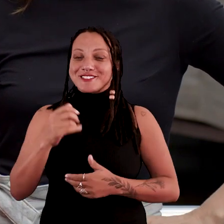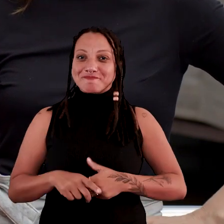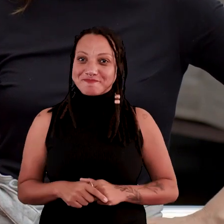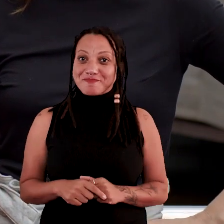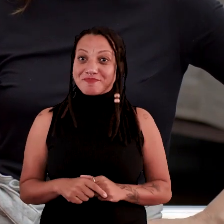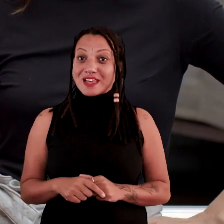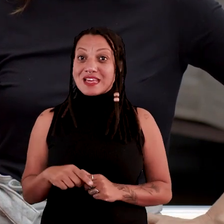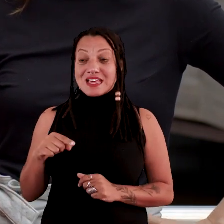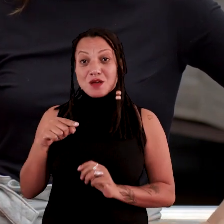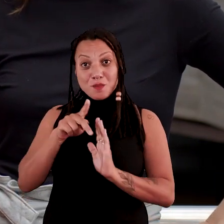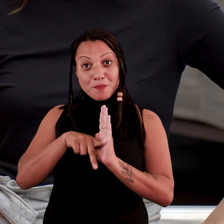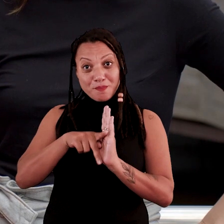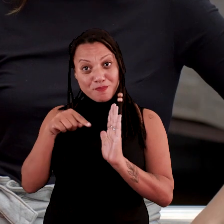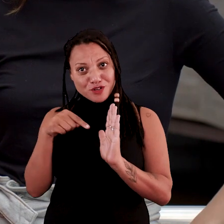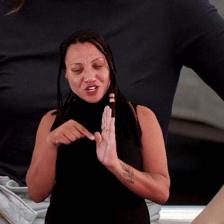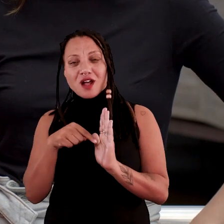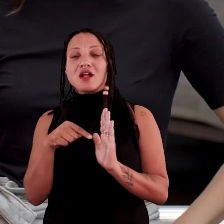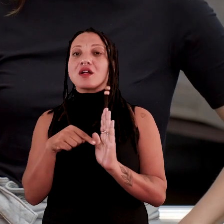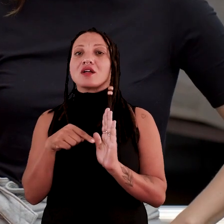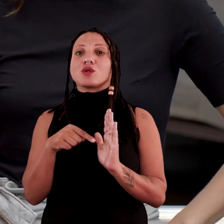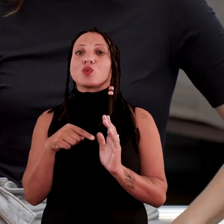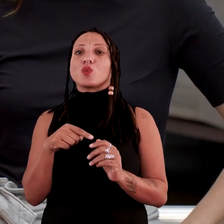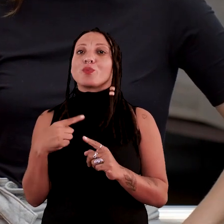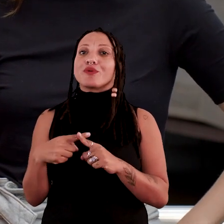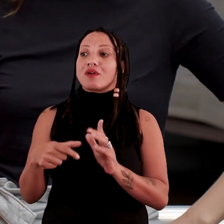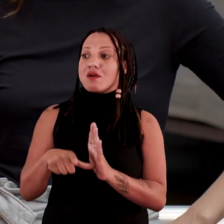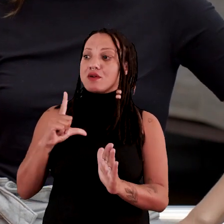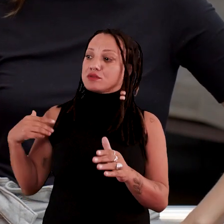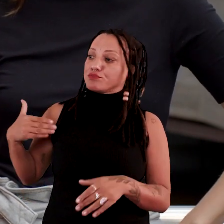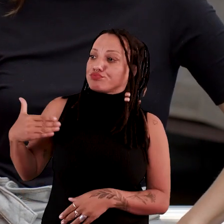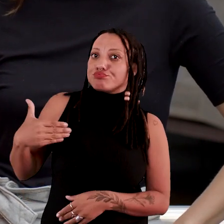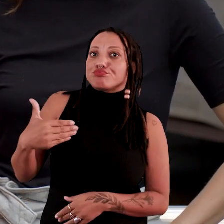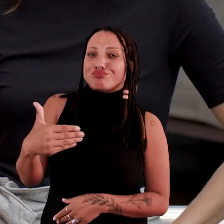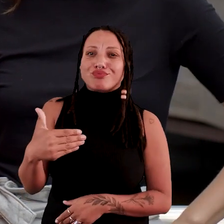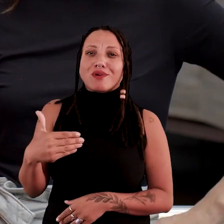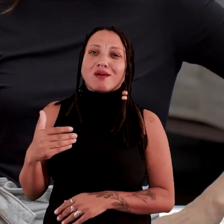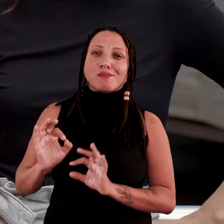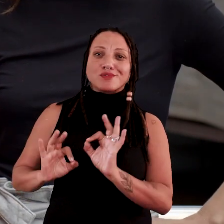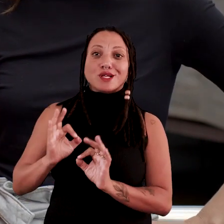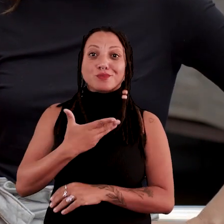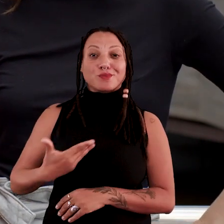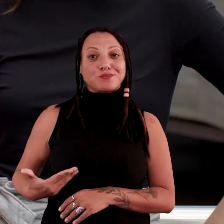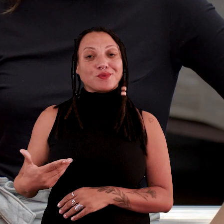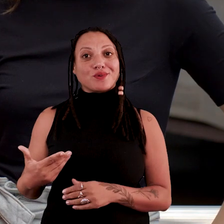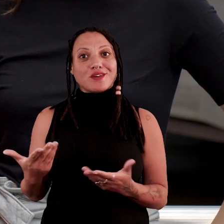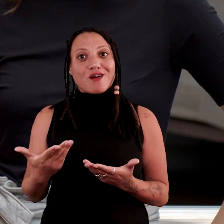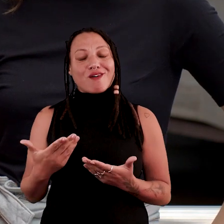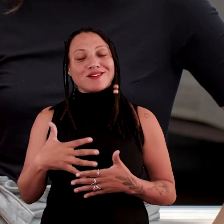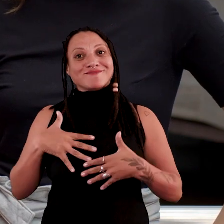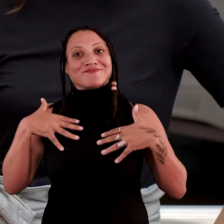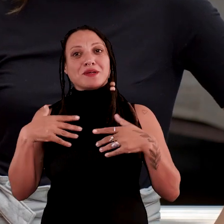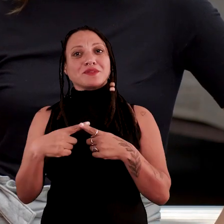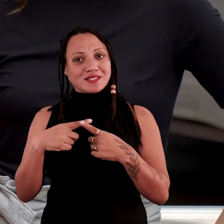São processos longos e complexos, tem que ser bem resiliente, assim, para ser bem sincero, né,